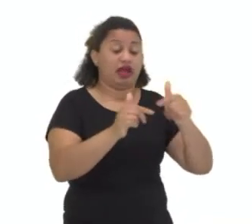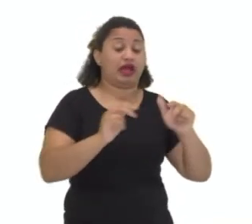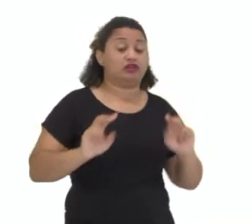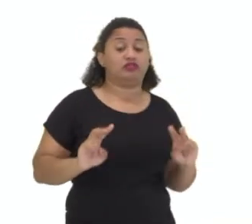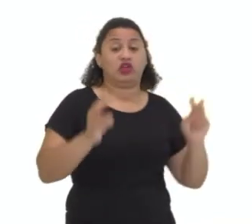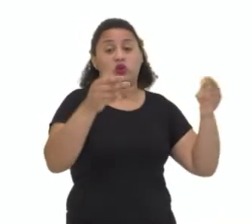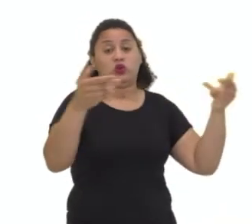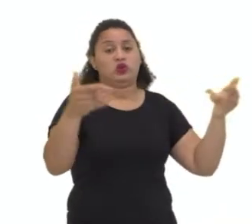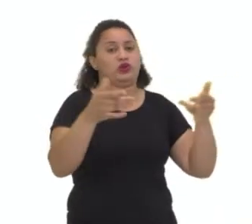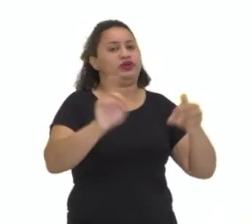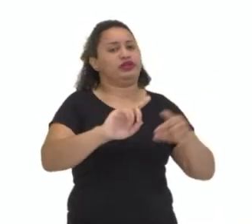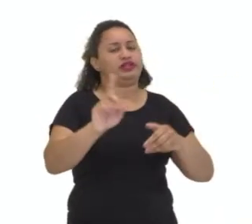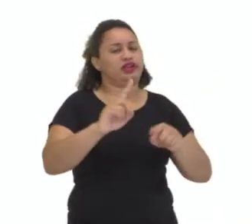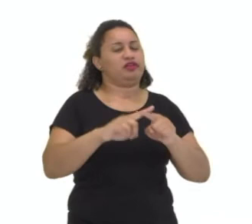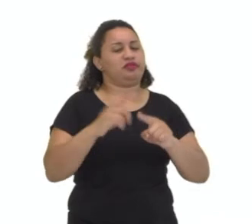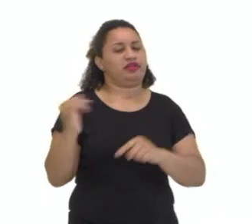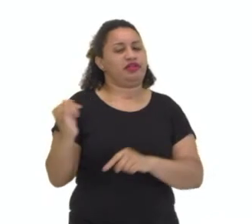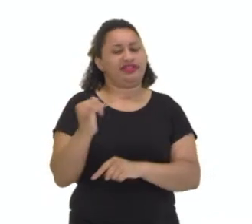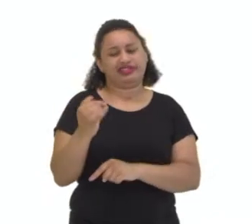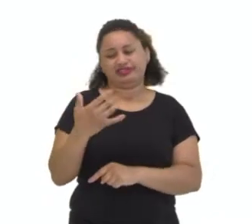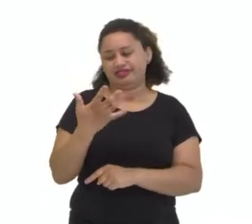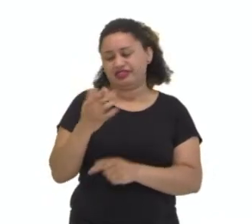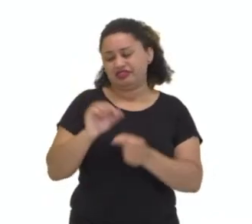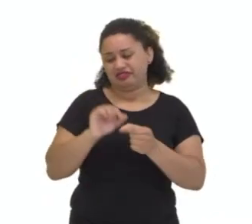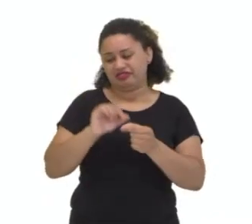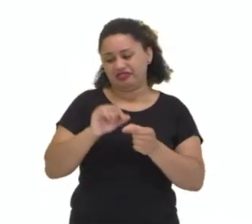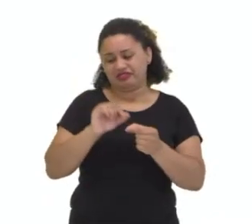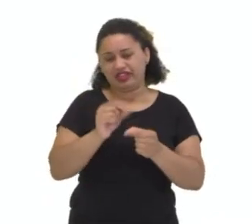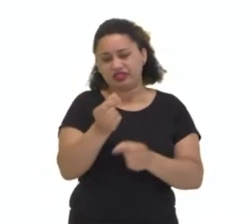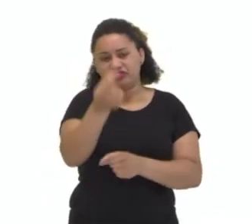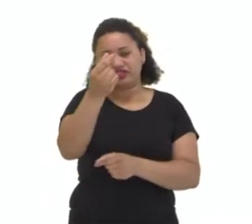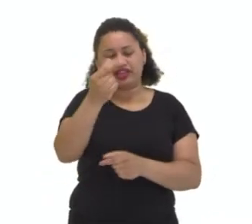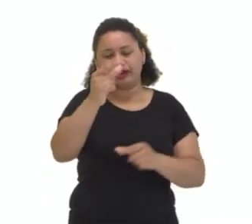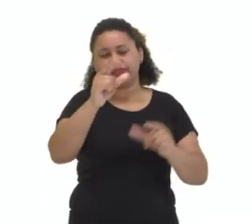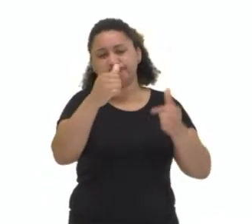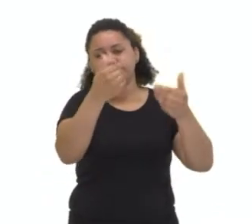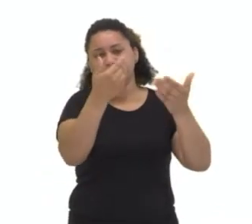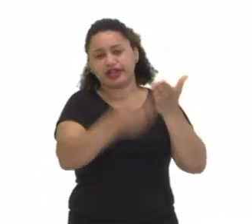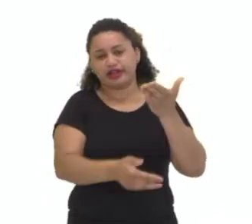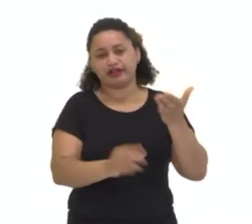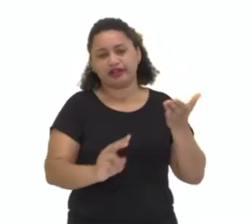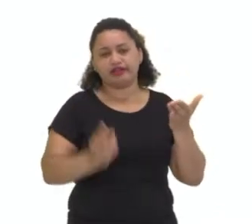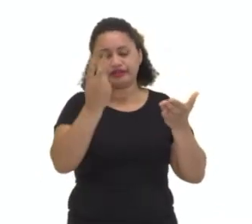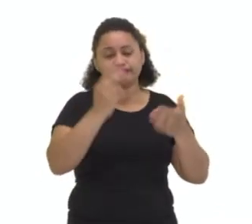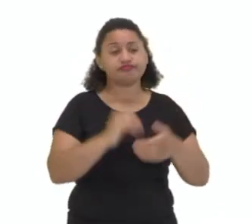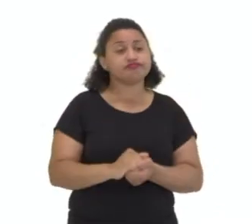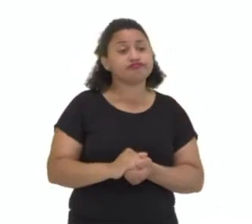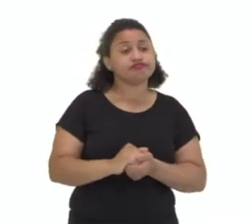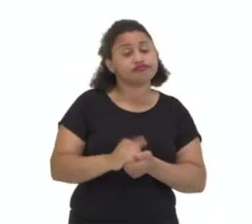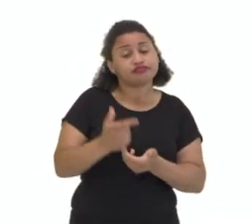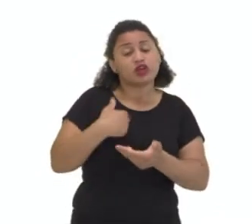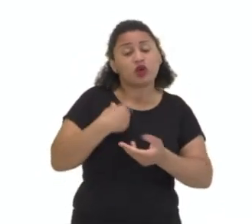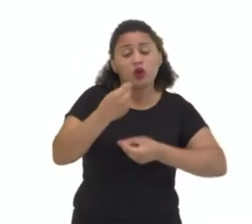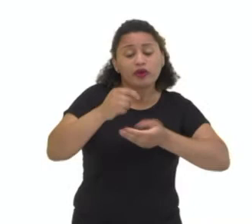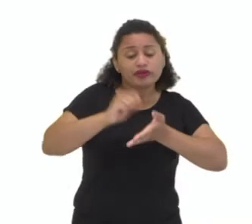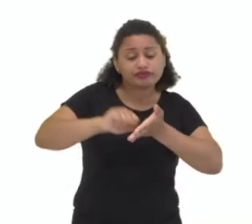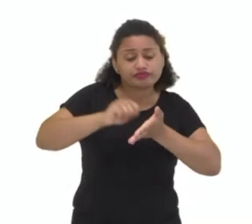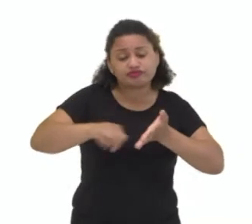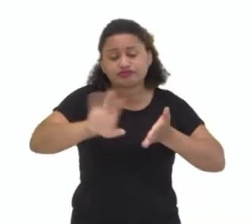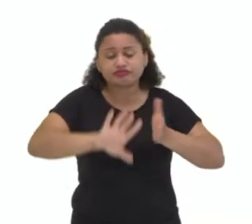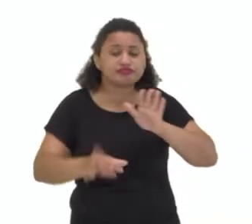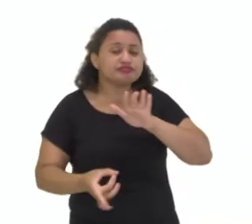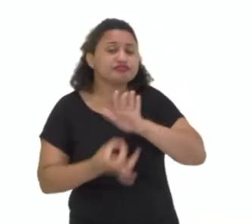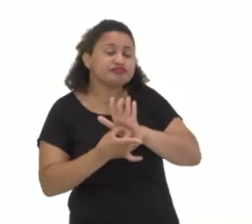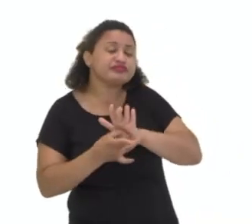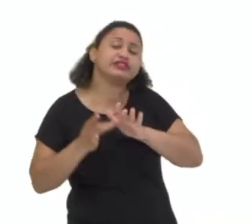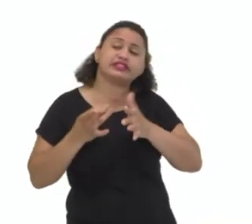Foi a inflação que desvalorizou o cruzeiro. Vive o pobre escriba num mundo fictício, escravizado